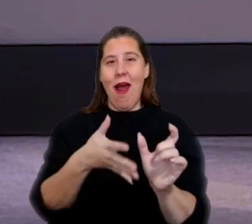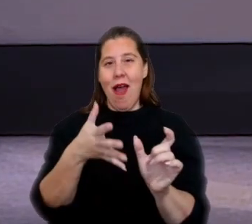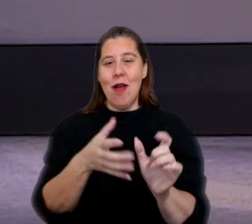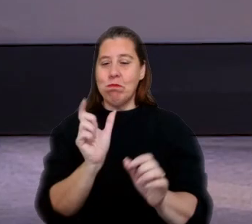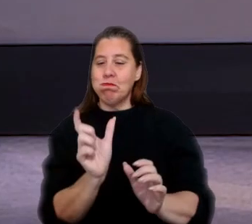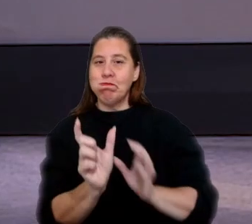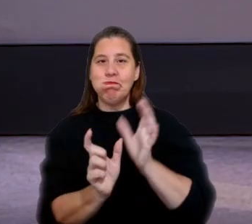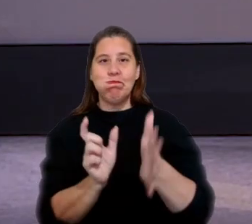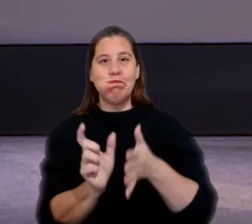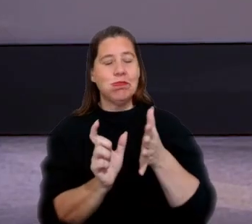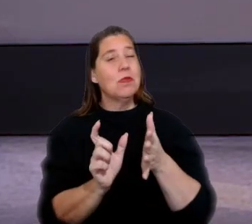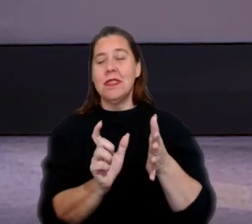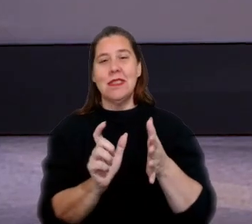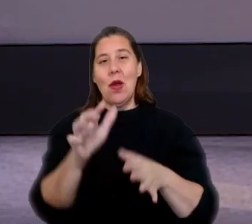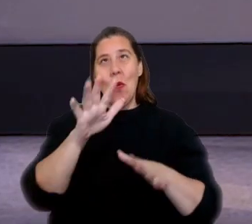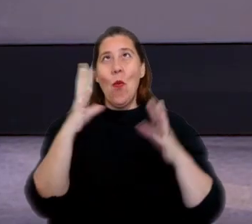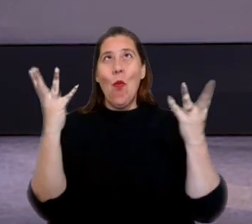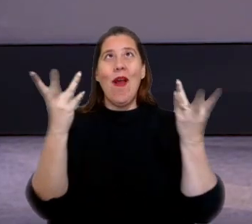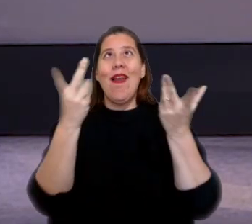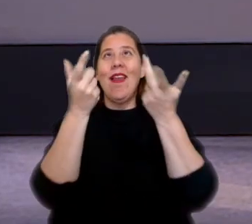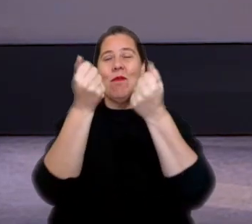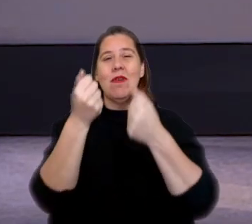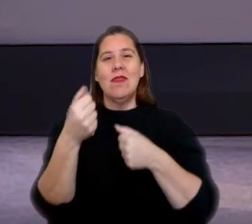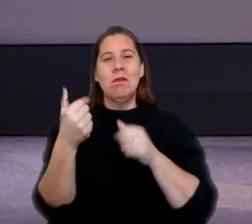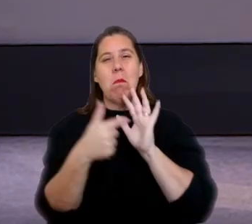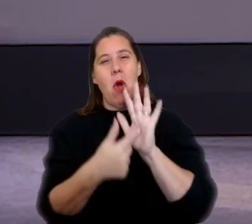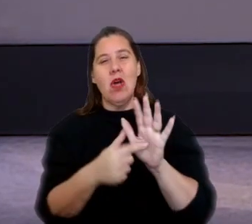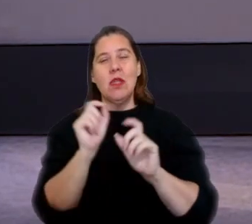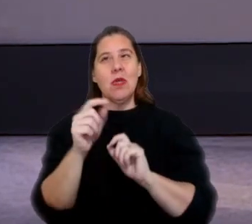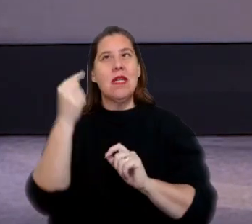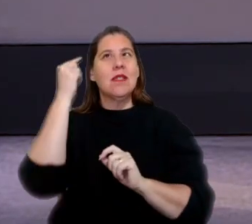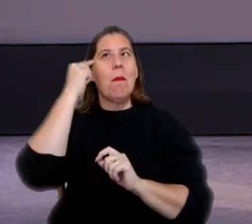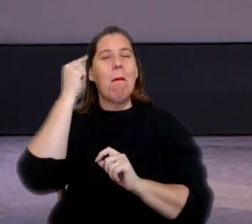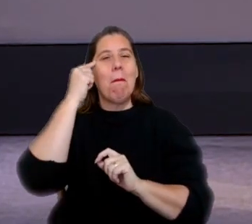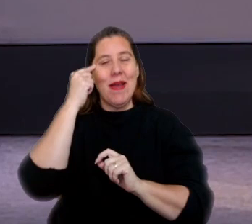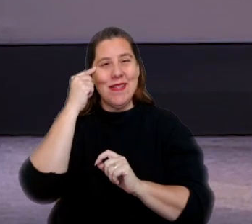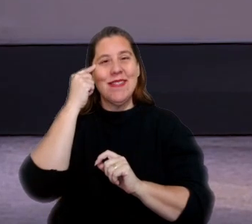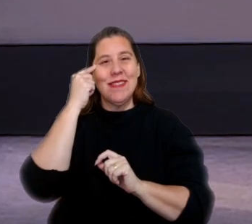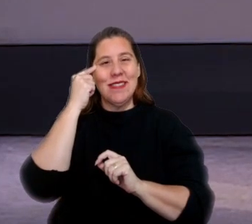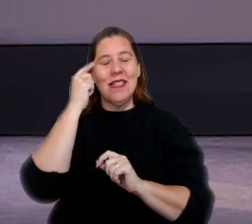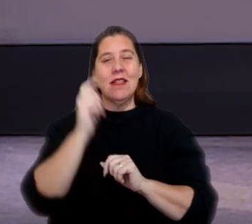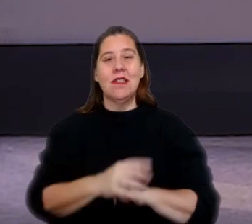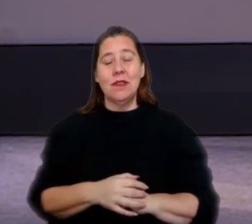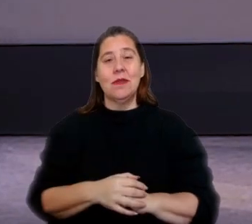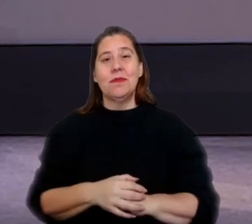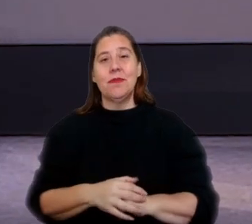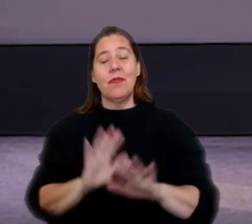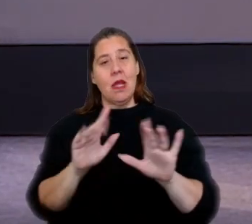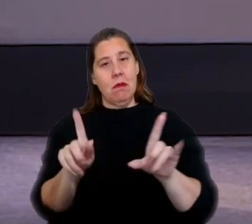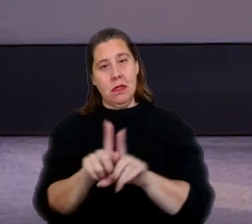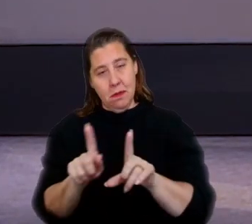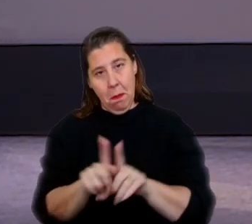o ambiente também ajuda a gente a entender o que se passa na cabeça deles. Acho que é a melhor opção narrativa, mas não sei se, do ponto de